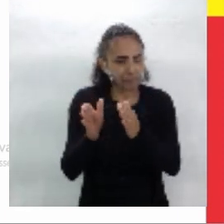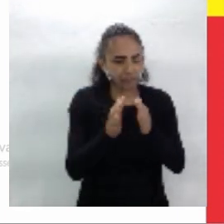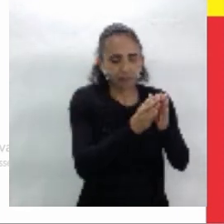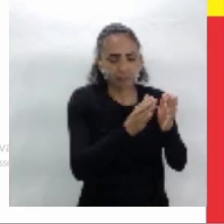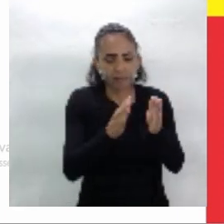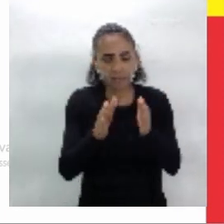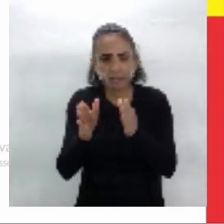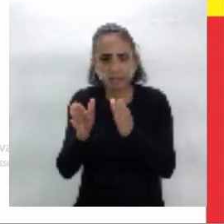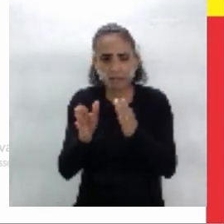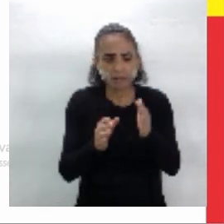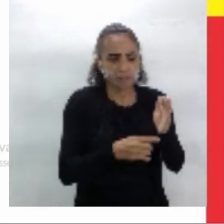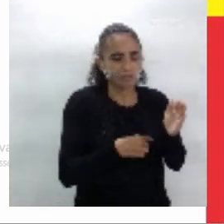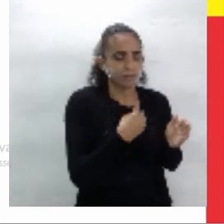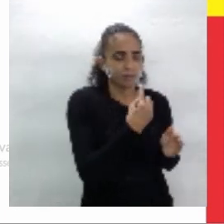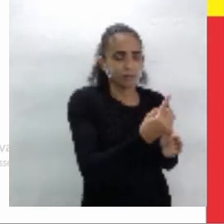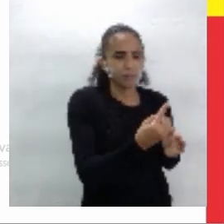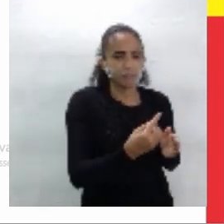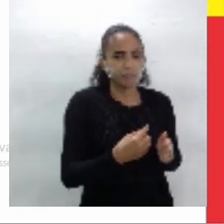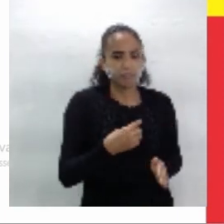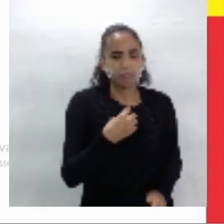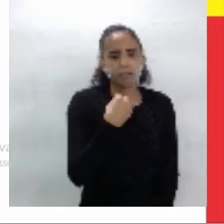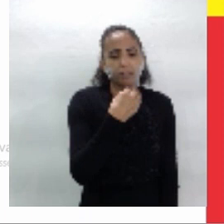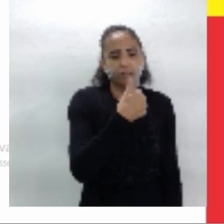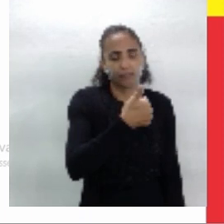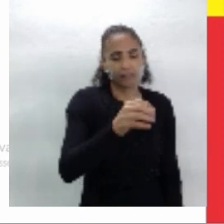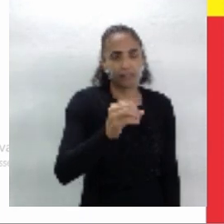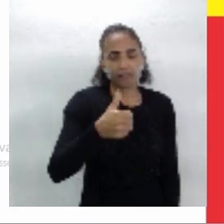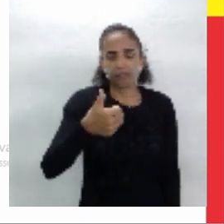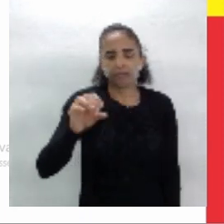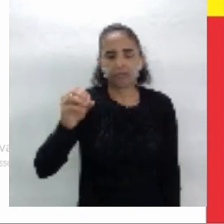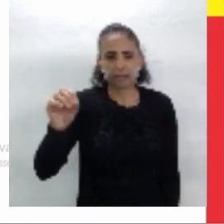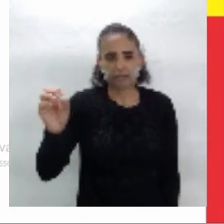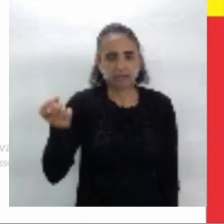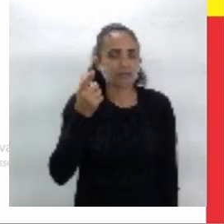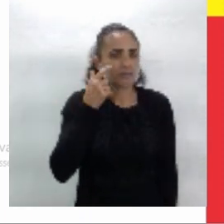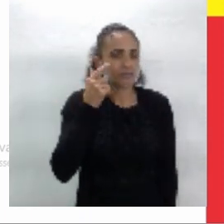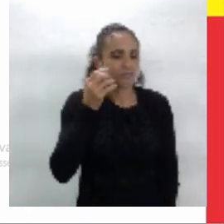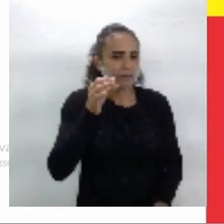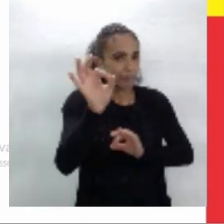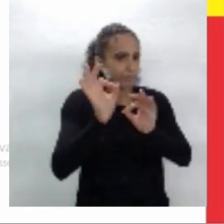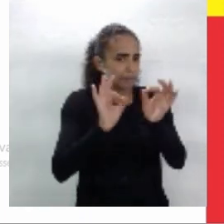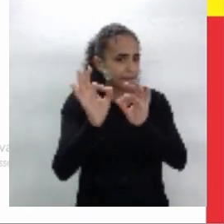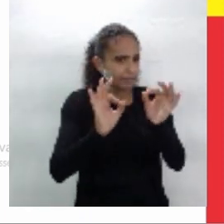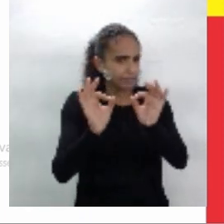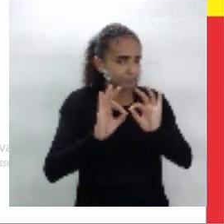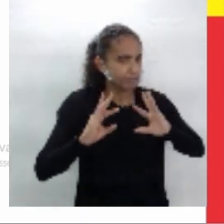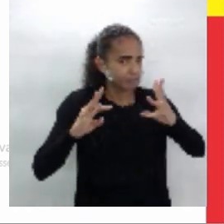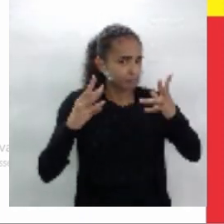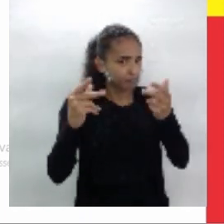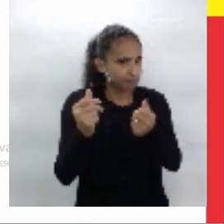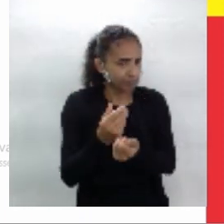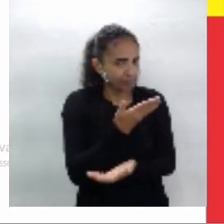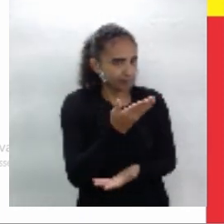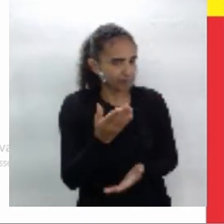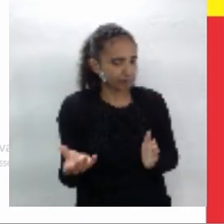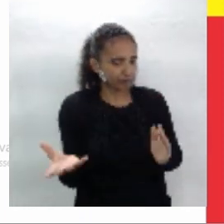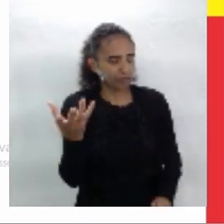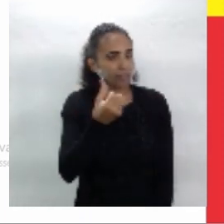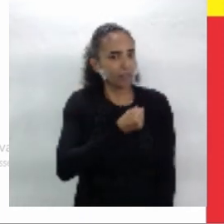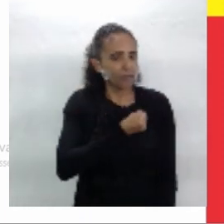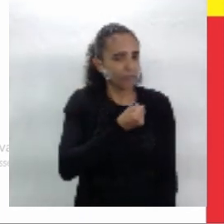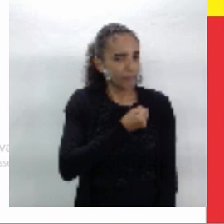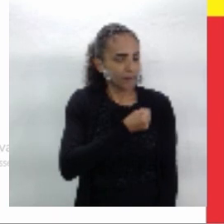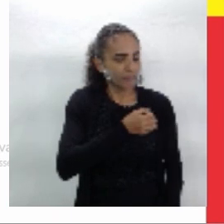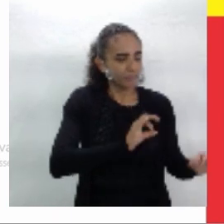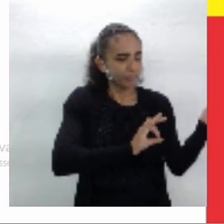de bilhão, se está na parte do trilhão. Beleza? Então, vamos fazer o seguinte. Como é que a gente faz? A gente pega esse número aí.